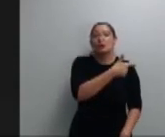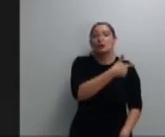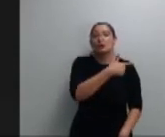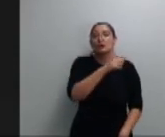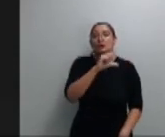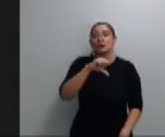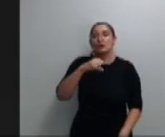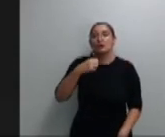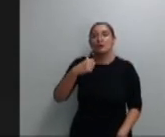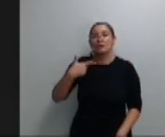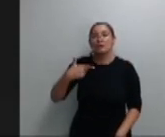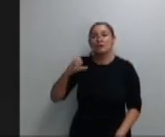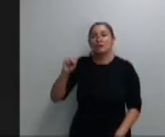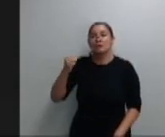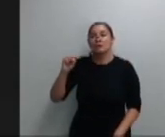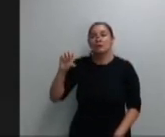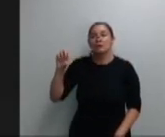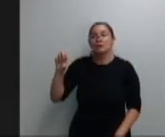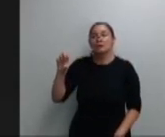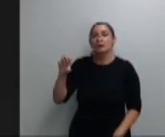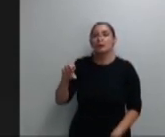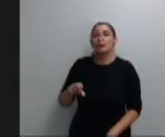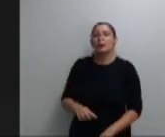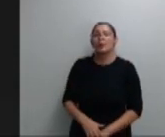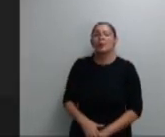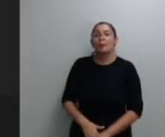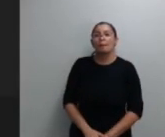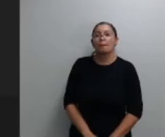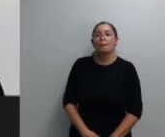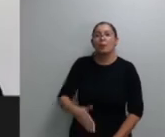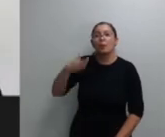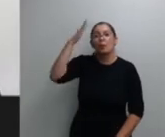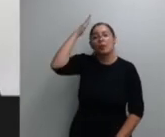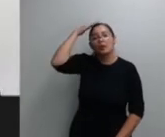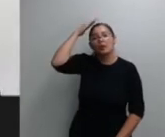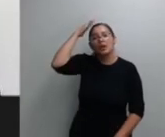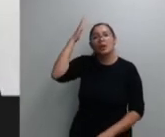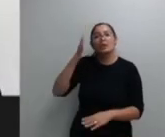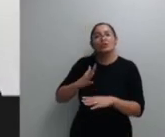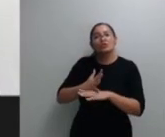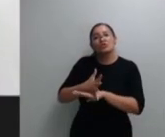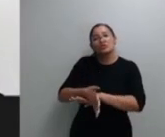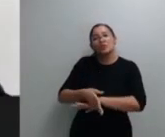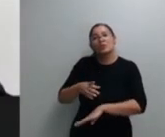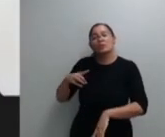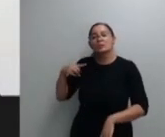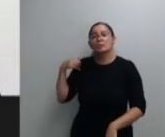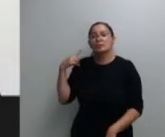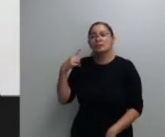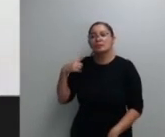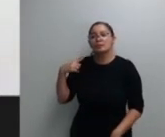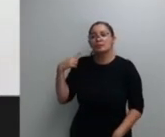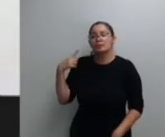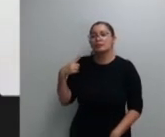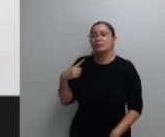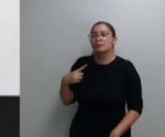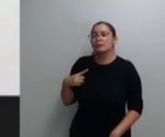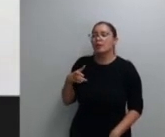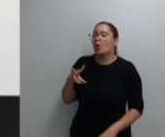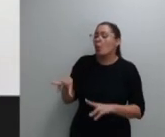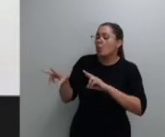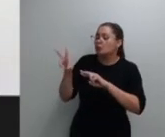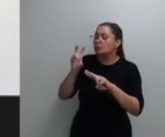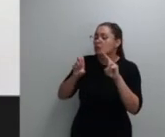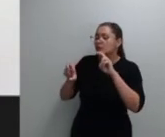Paraná pode permitir o ingresso do advogado eu observo aqui